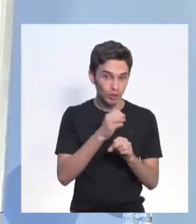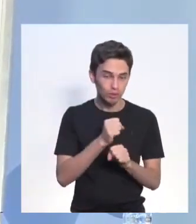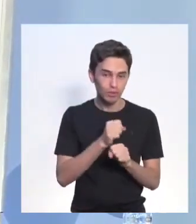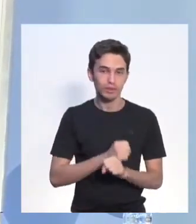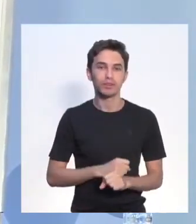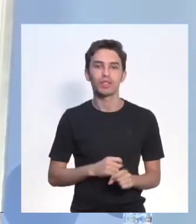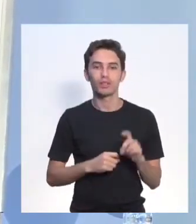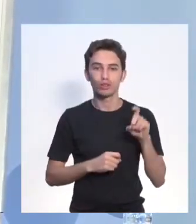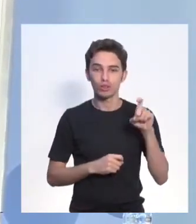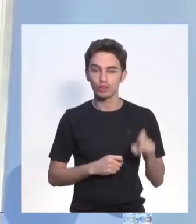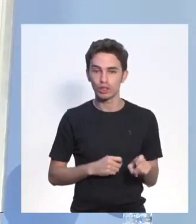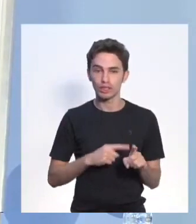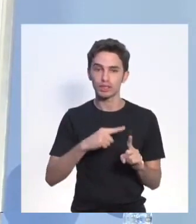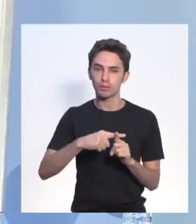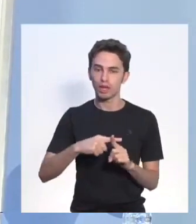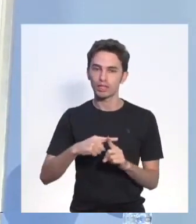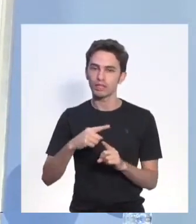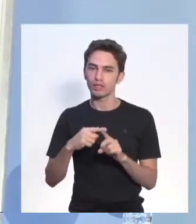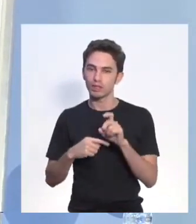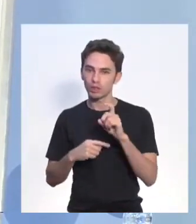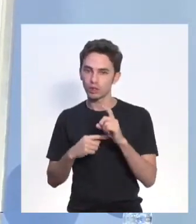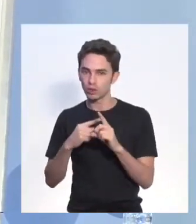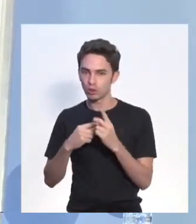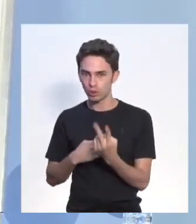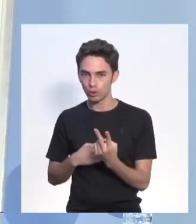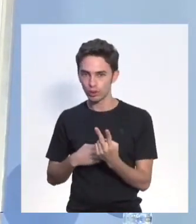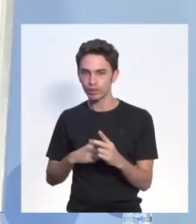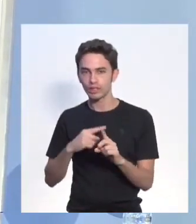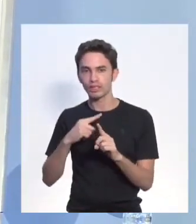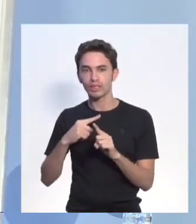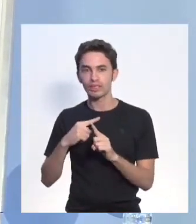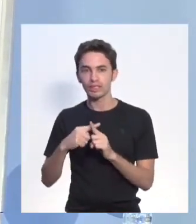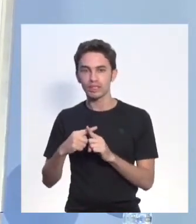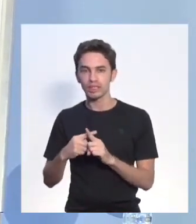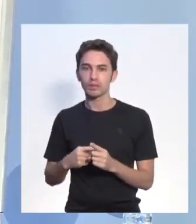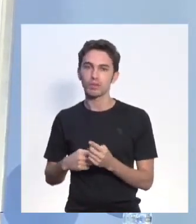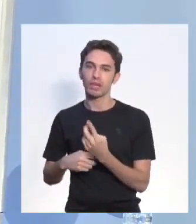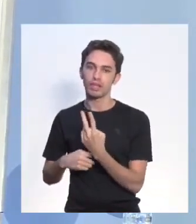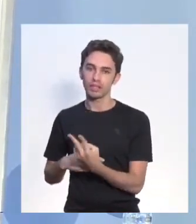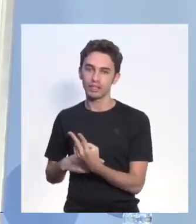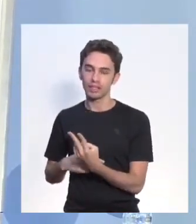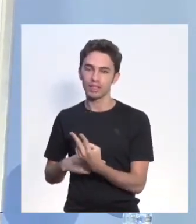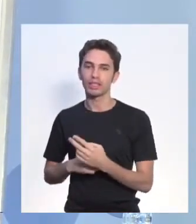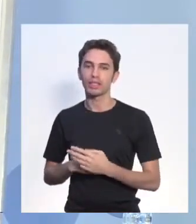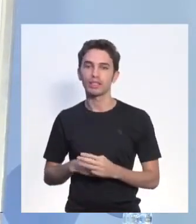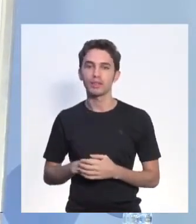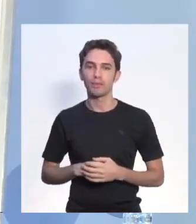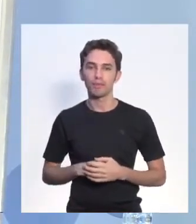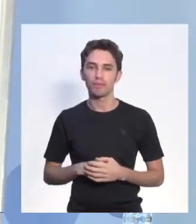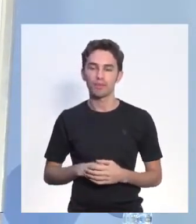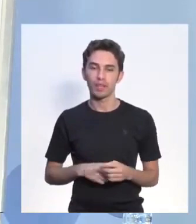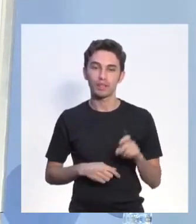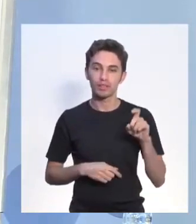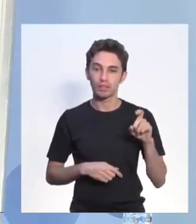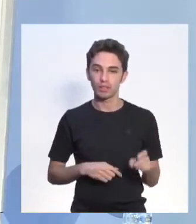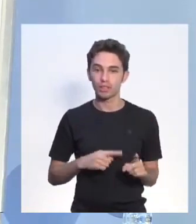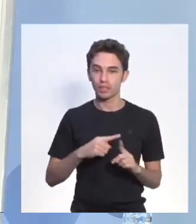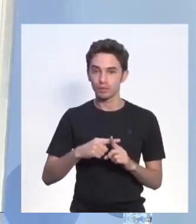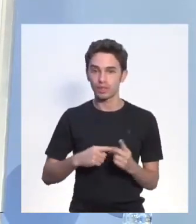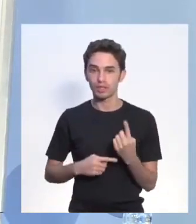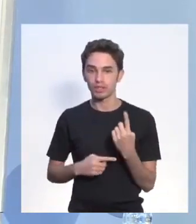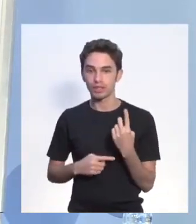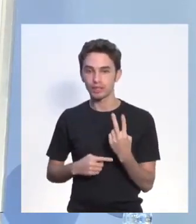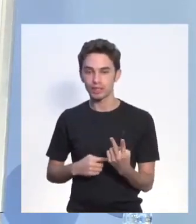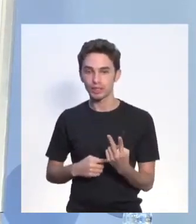X mais 2 mais x mais 3 igual, essa soma que é o meu perímetro,